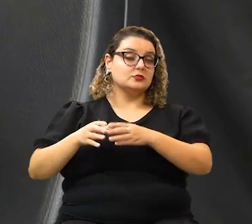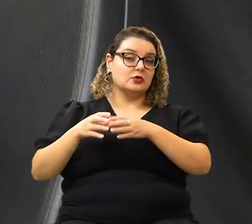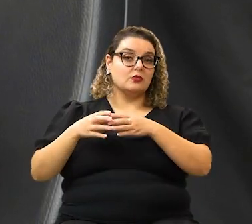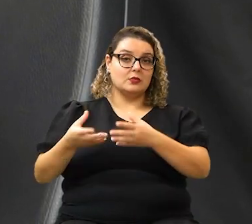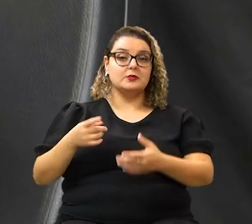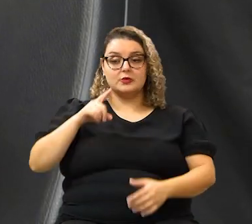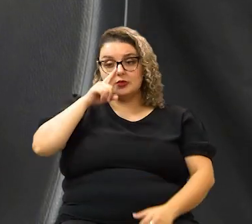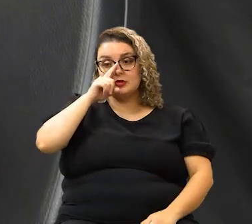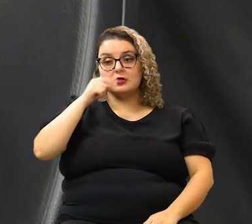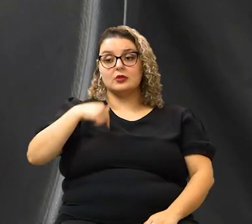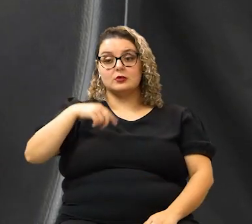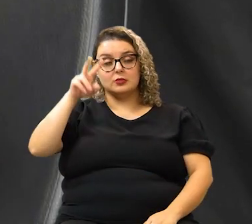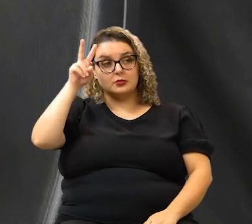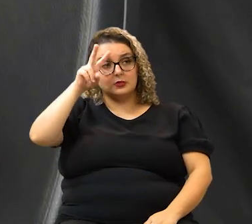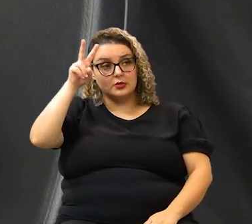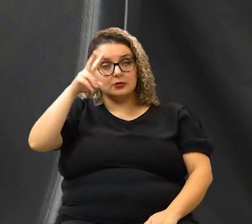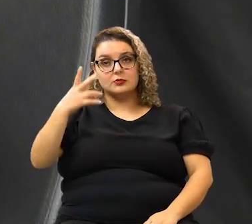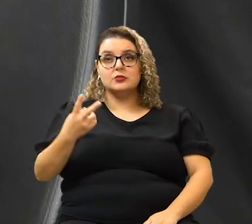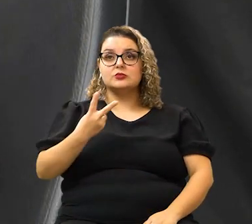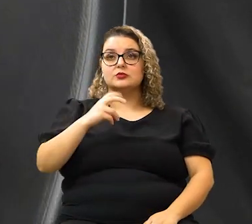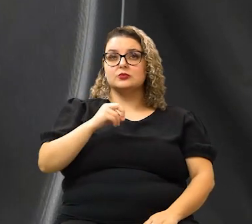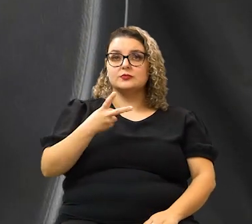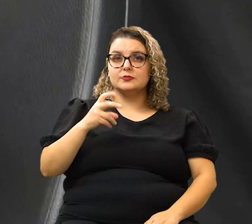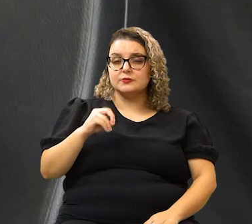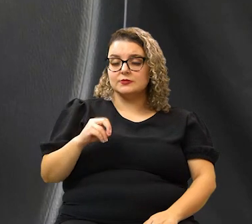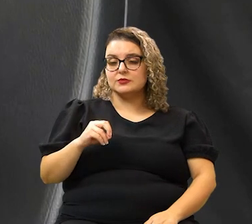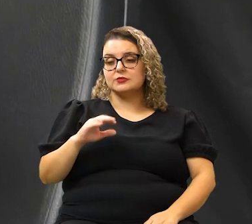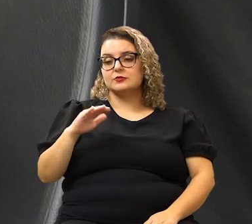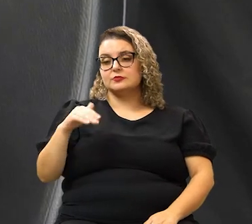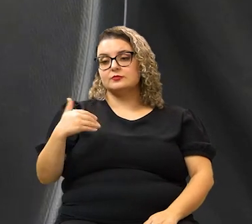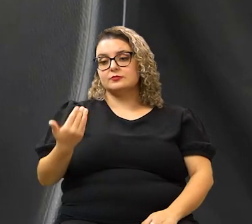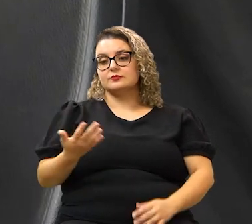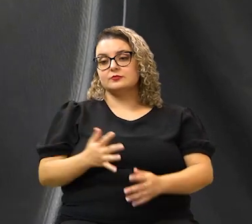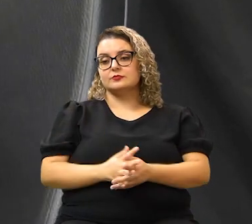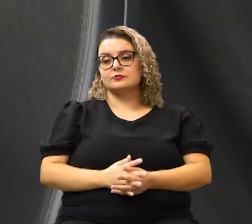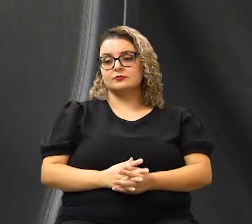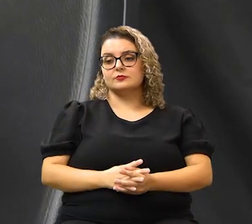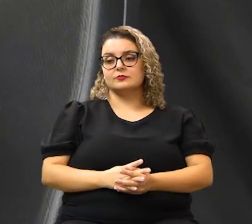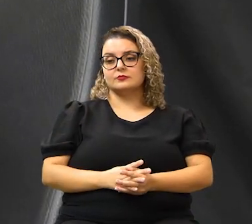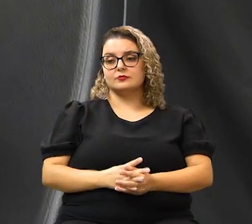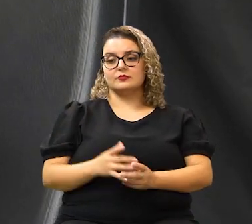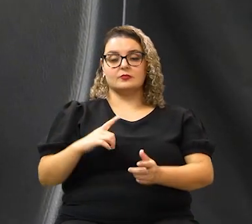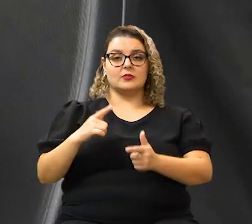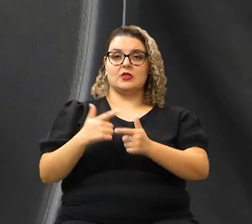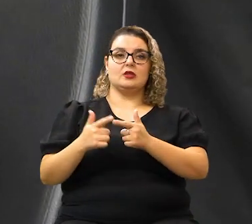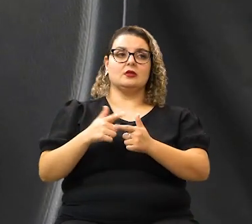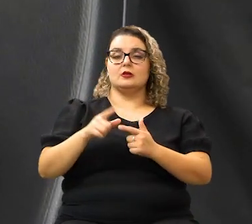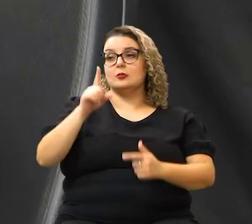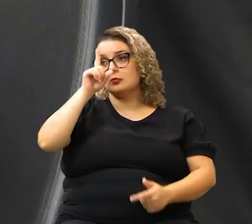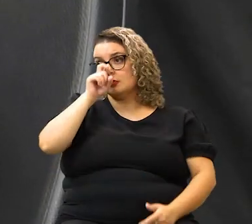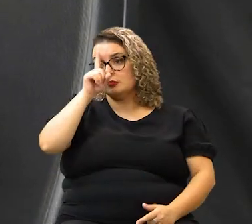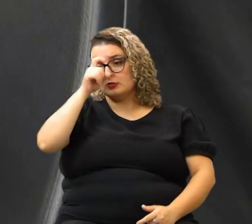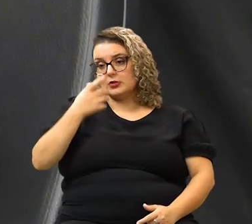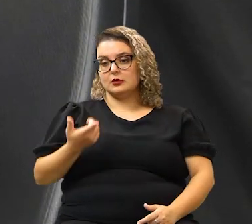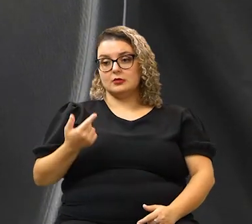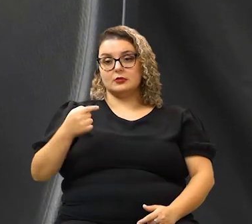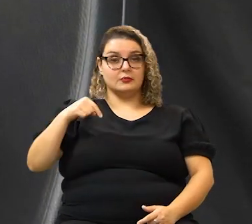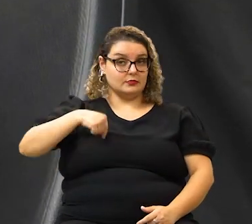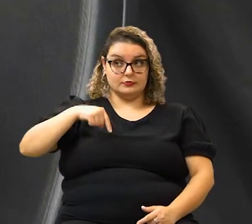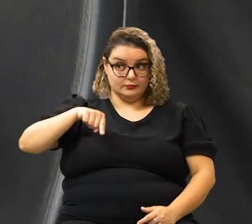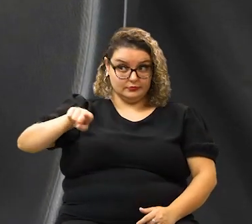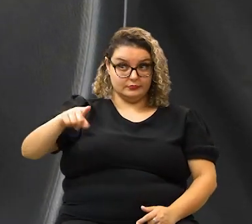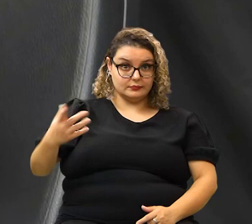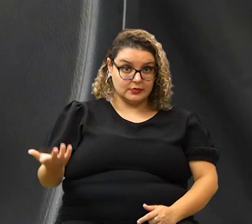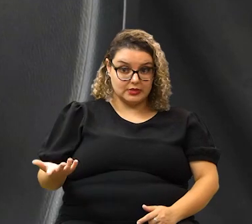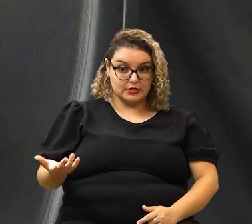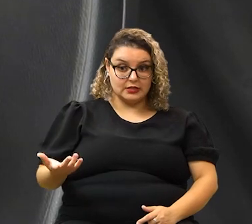sei lá, tem problema no hospital, você tem que ir, né? E tá tendo pandemia, então a gente ficou meio nessa situação. A